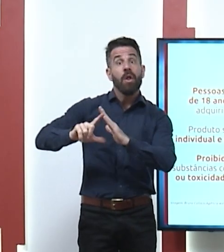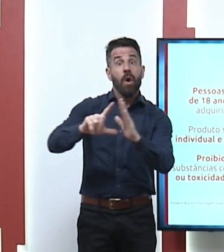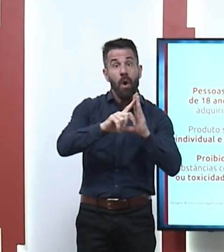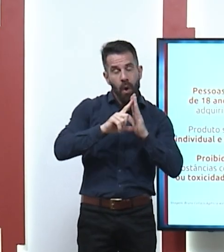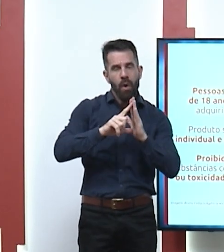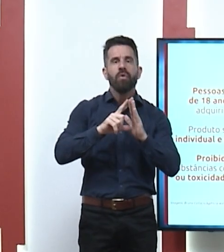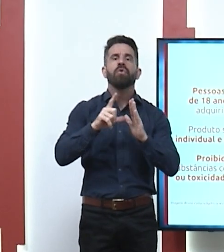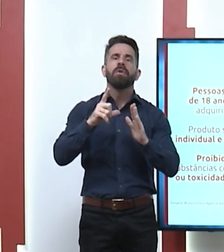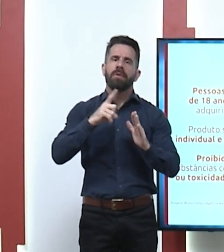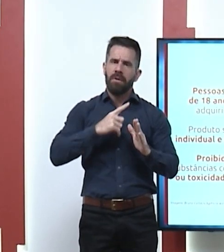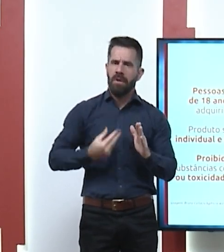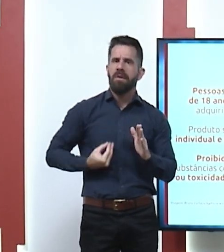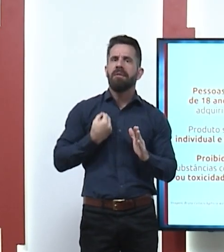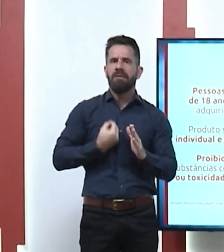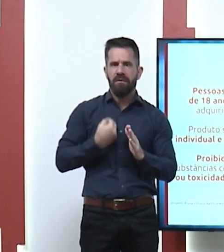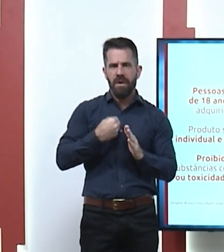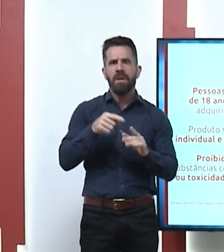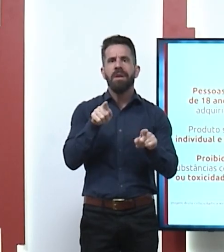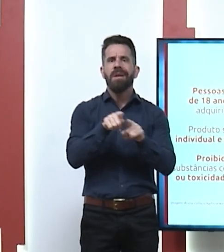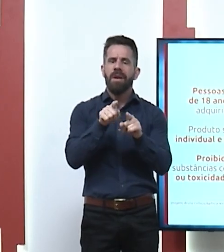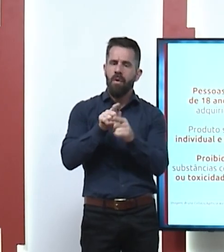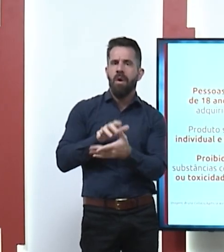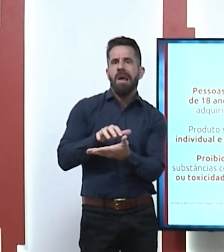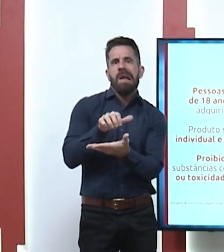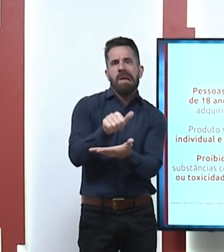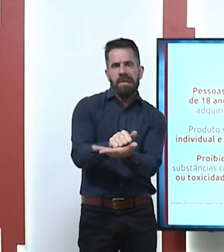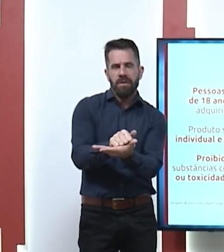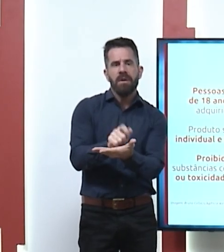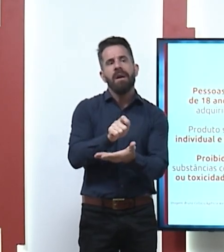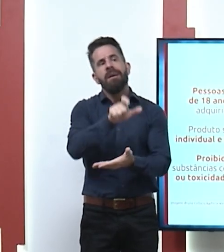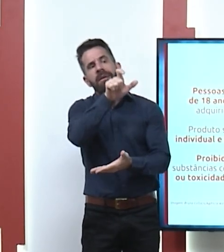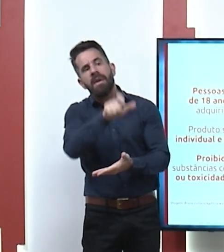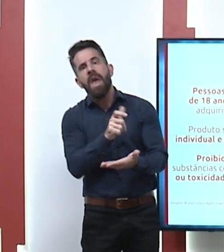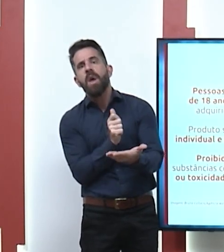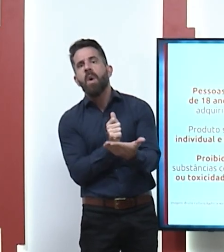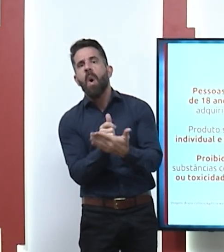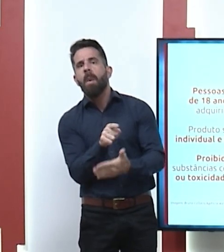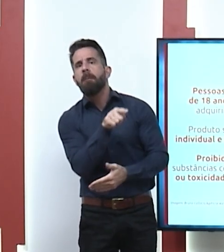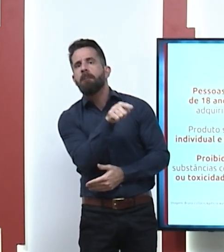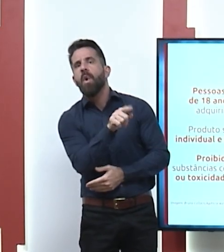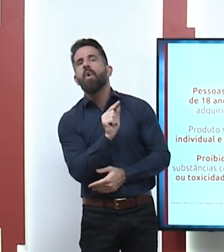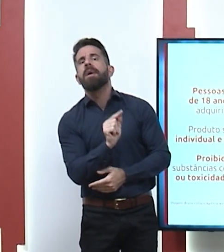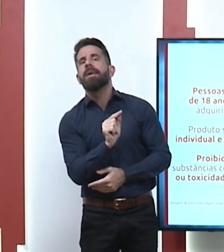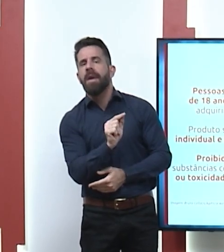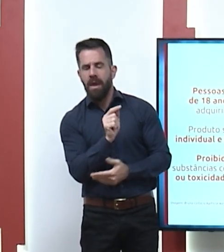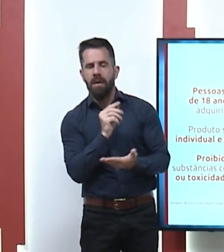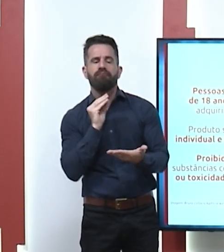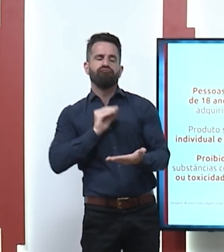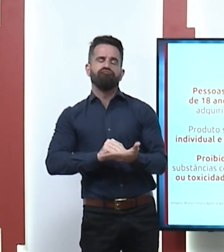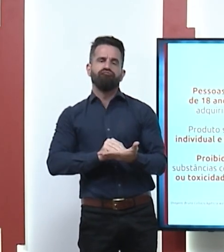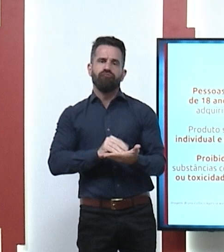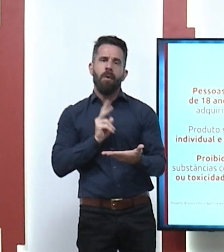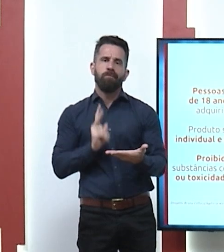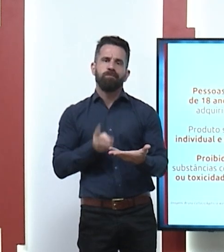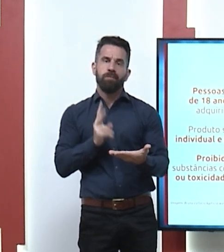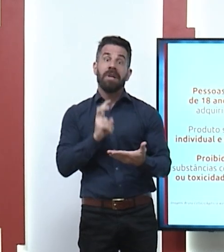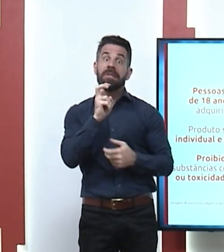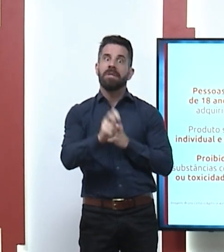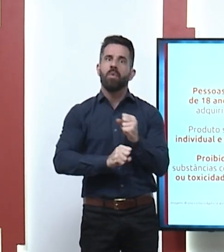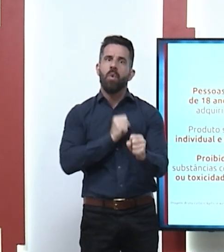anos o registro com a identificação da compradora. O projeto determina ainda que o spray seja de